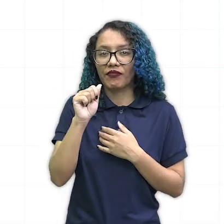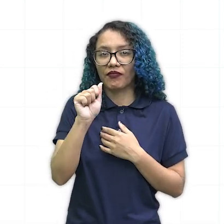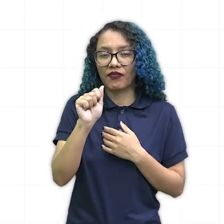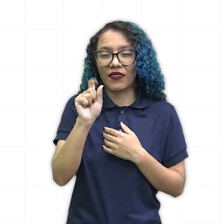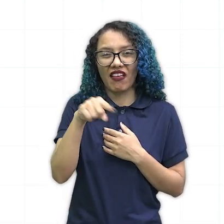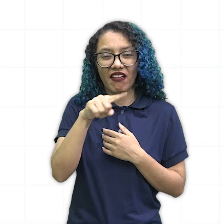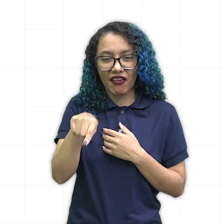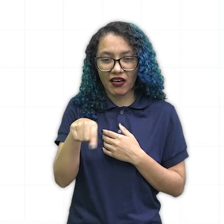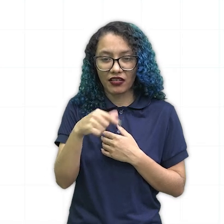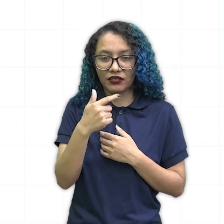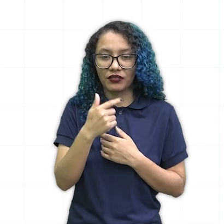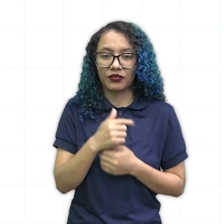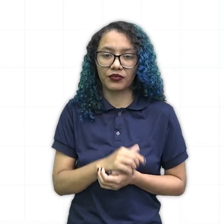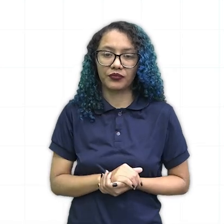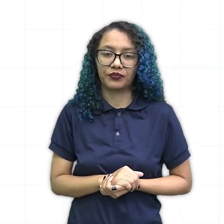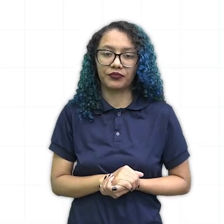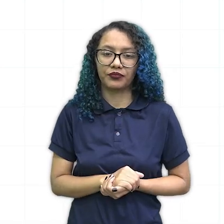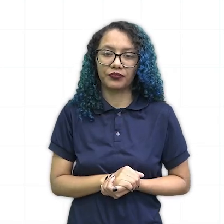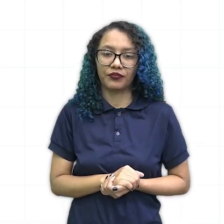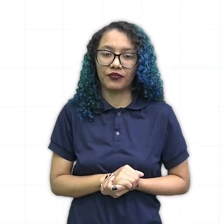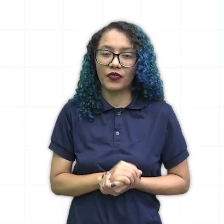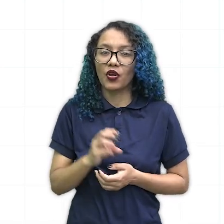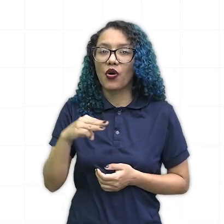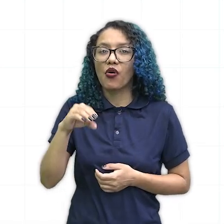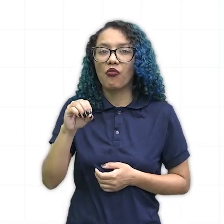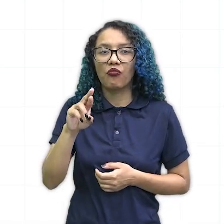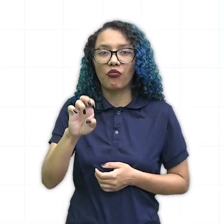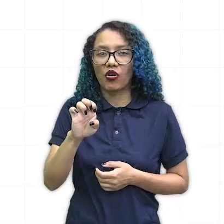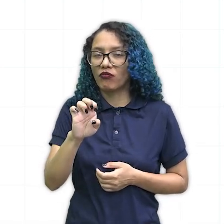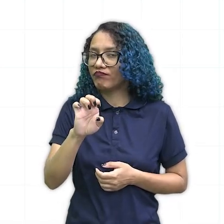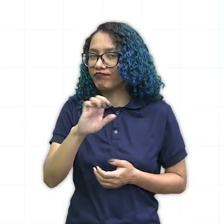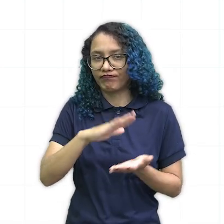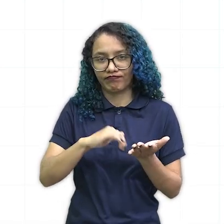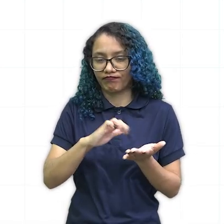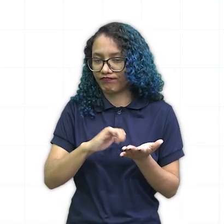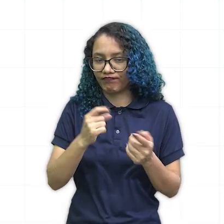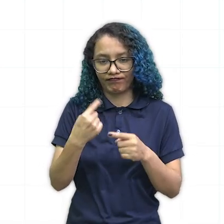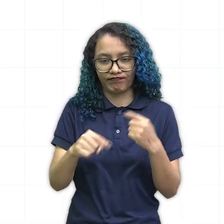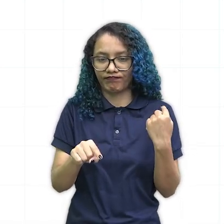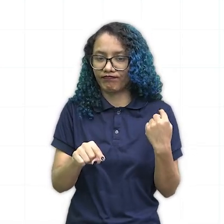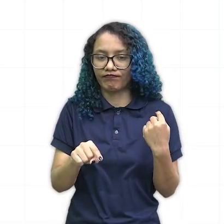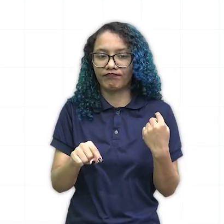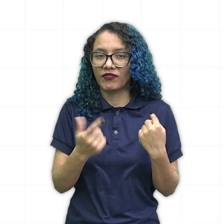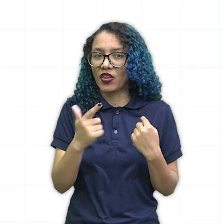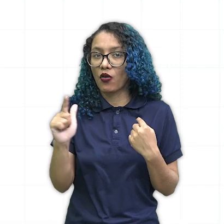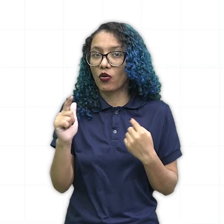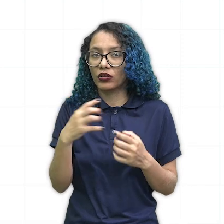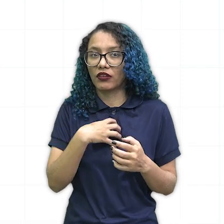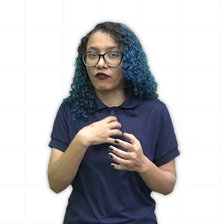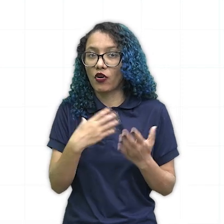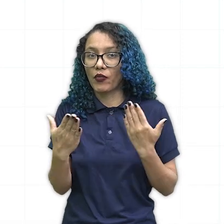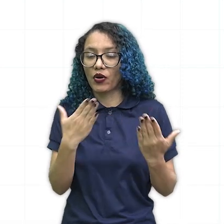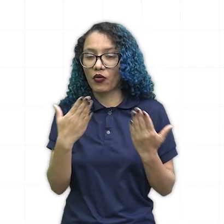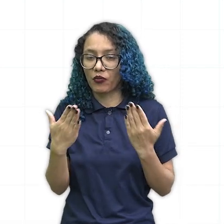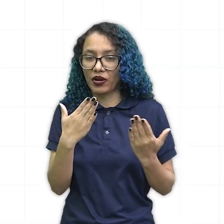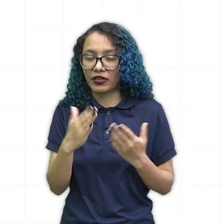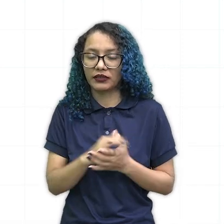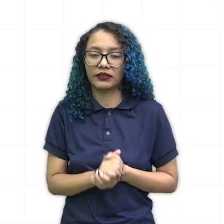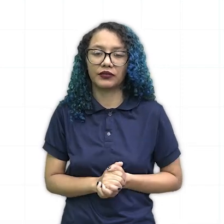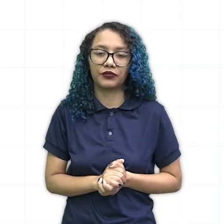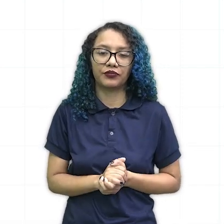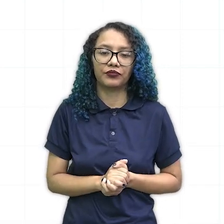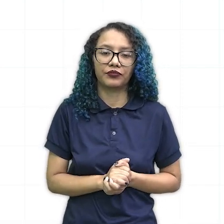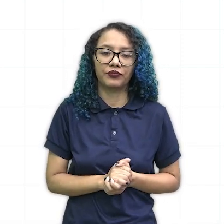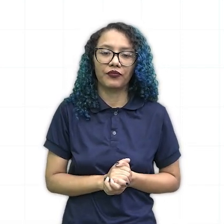certo. Não utilizamos o more na nossa aula, porque ele é sobre comparação entre dois e não no superlativo.